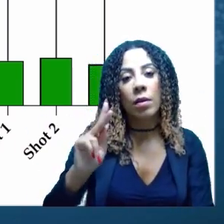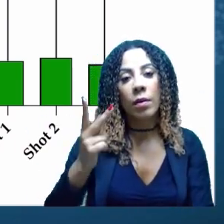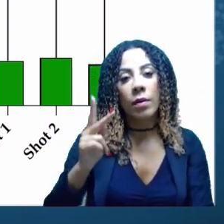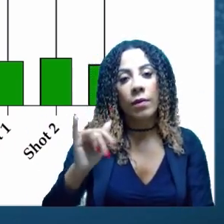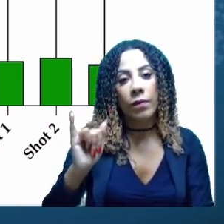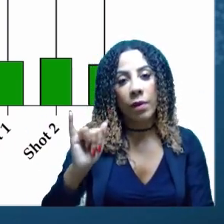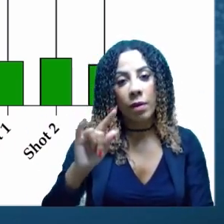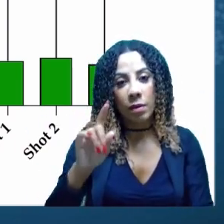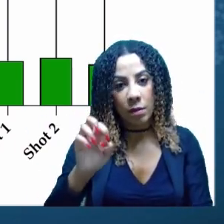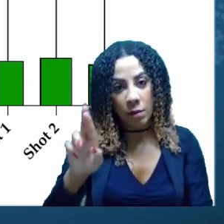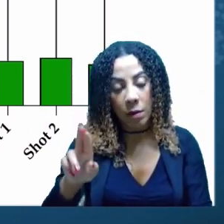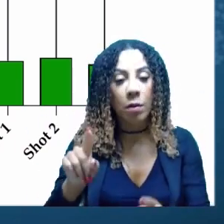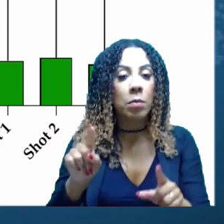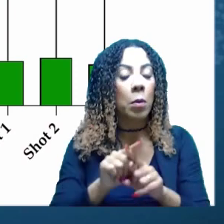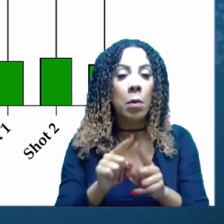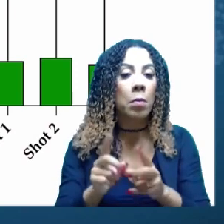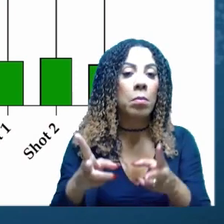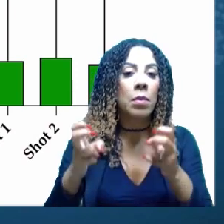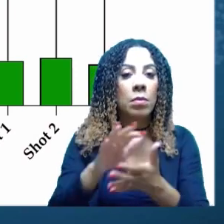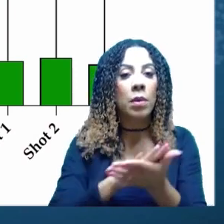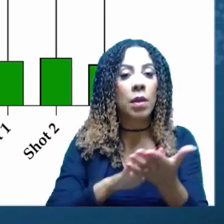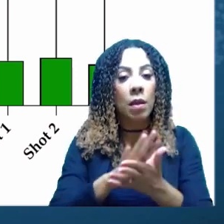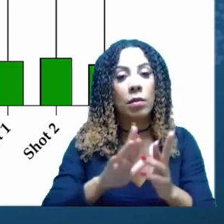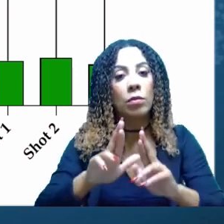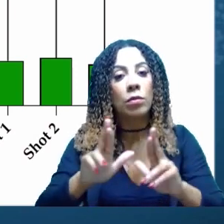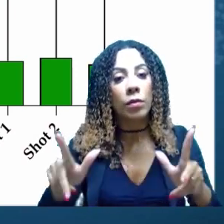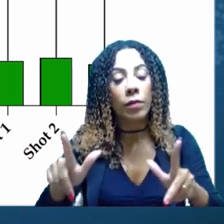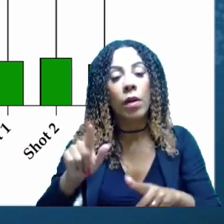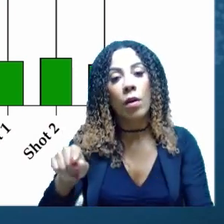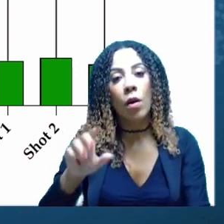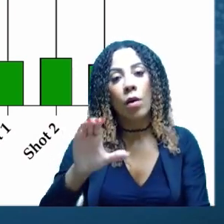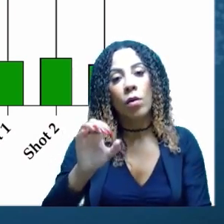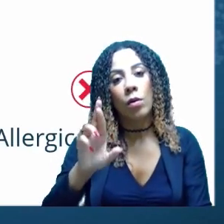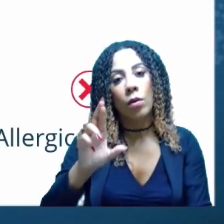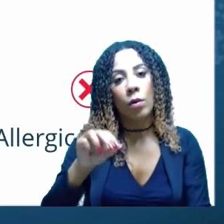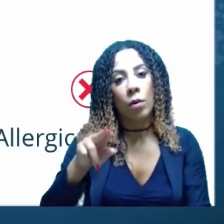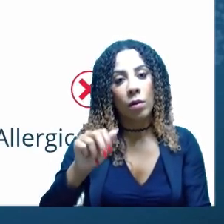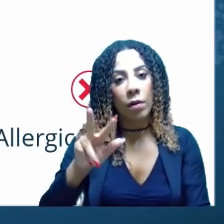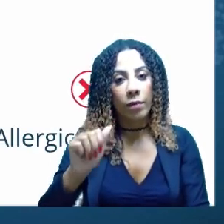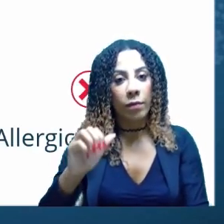observamos diferença significativa nos efeitos adversos na Coronavac.